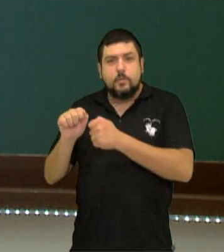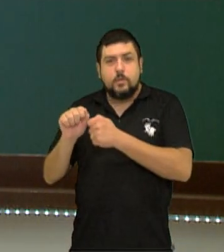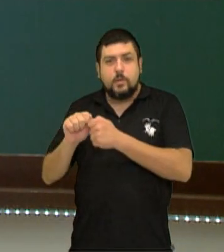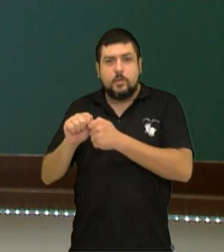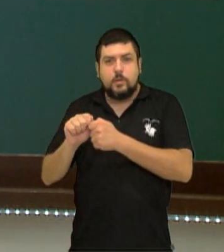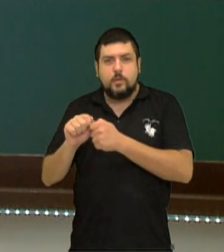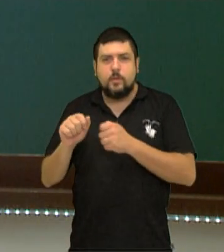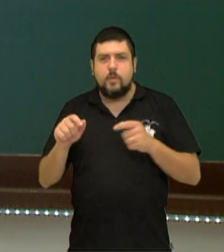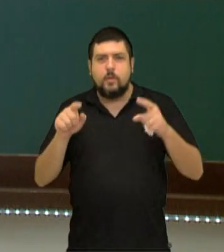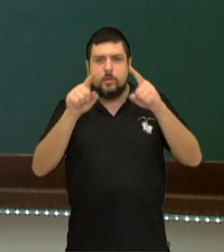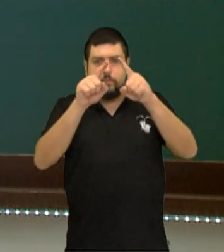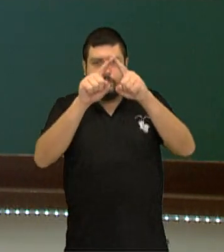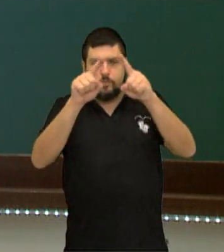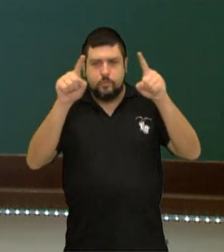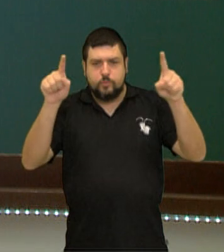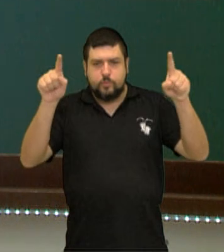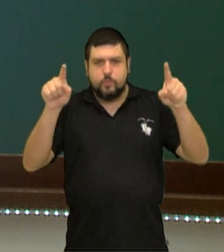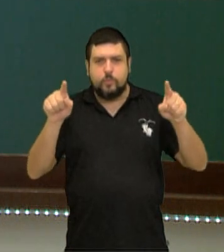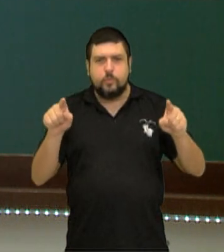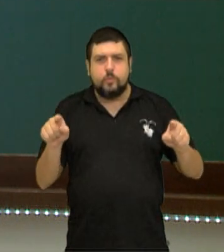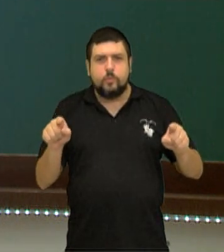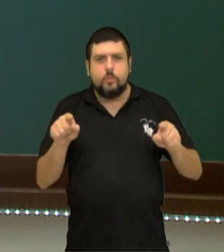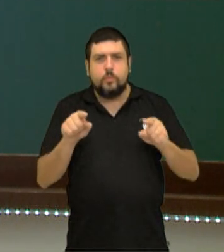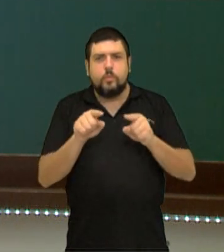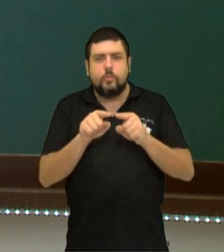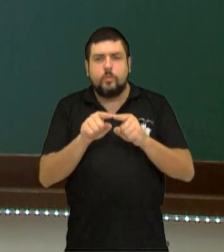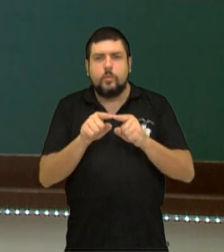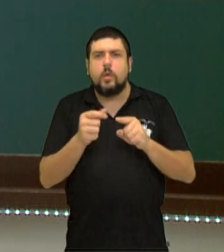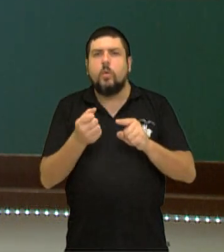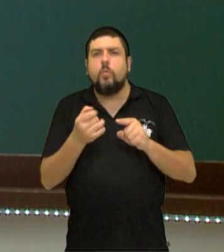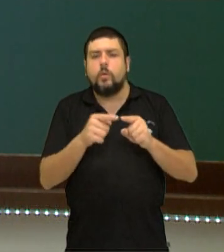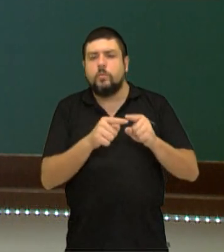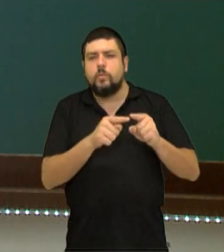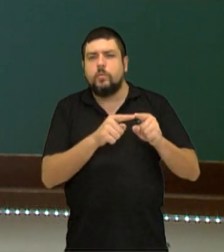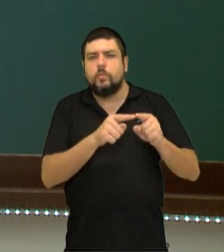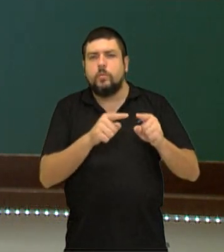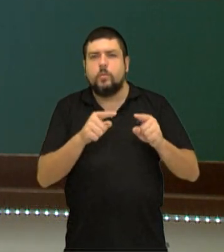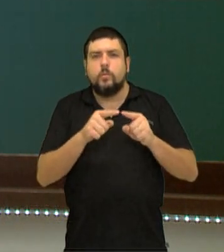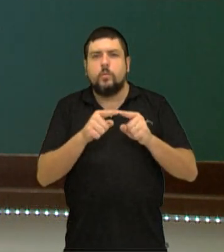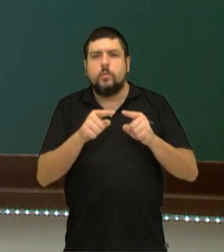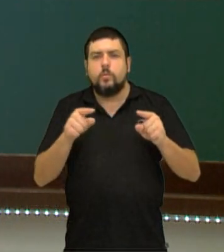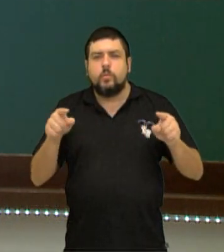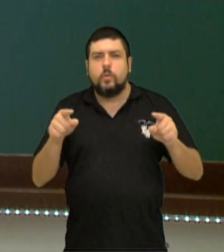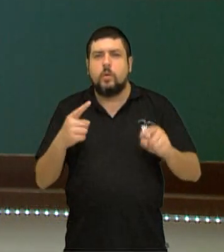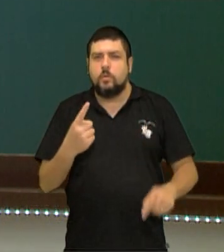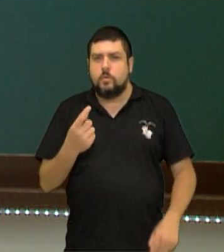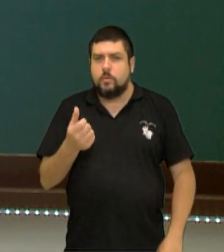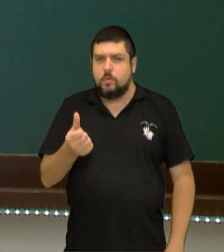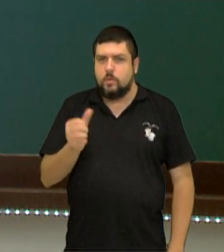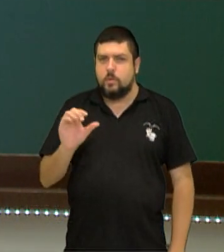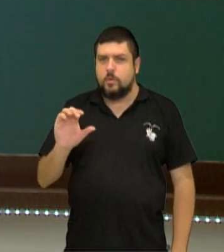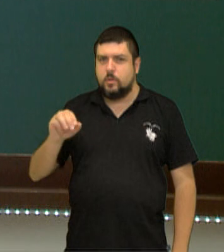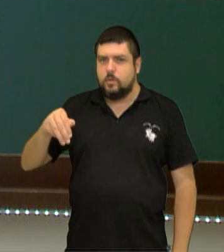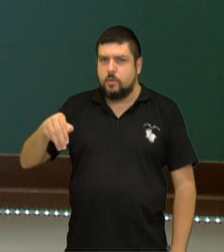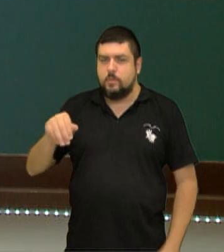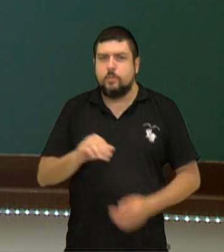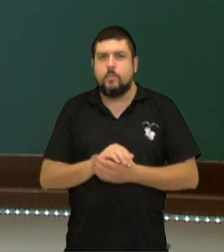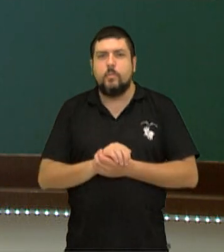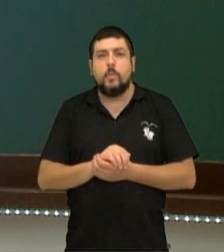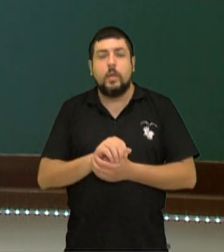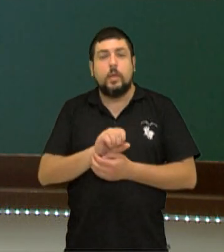que esse lado maior aqui vale 16. Como se trata de um quadrado, se esse lado maior